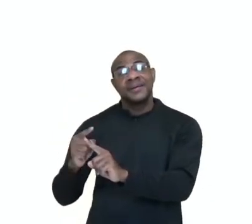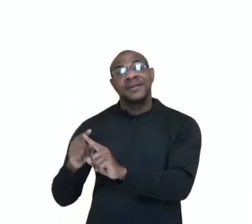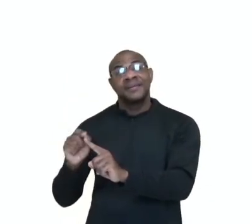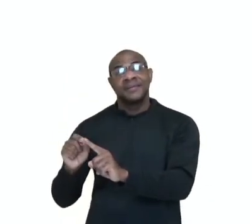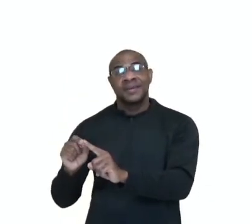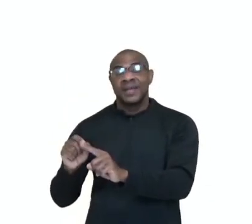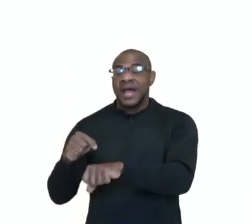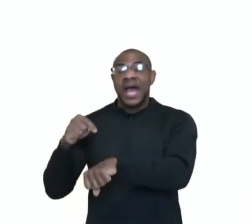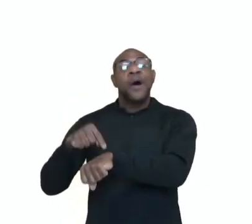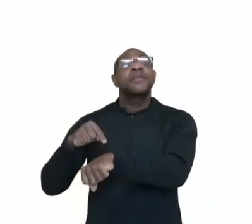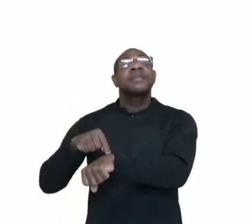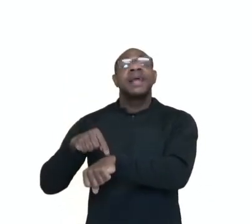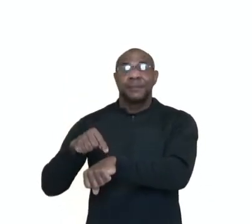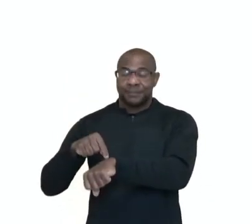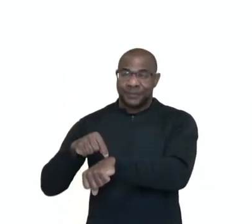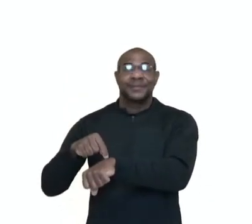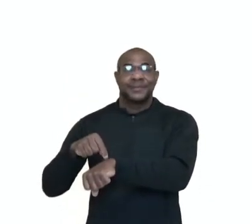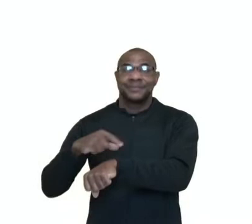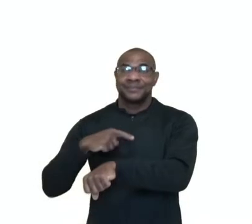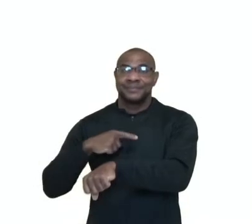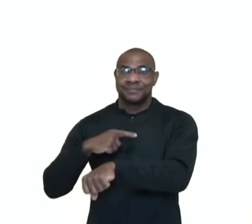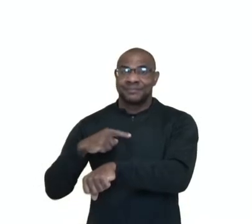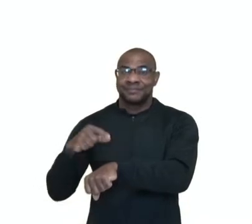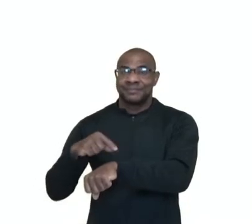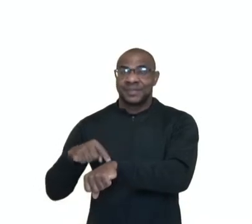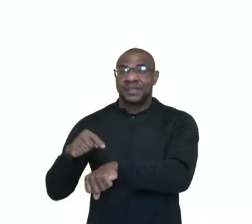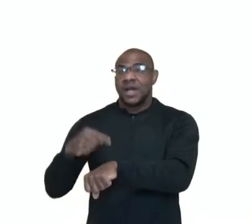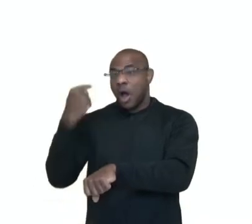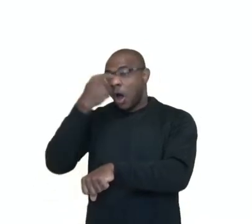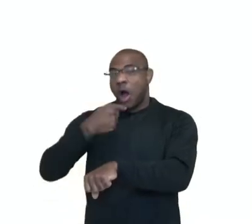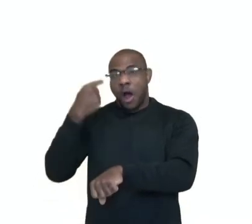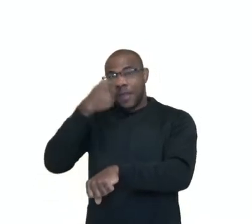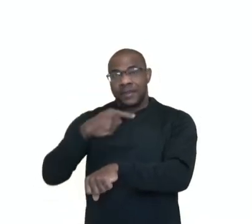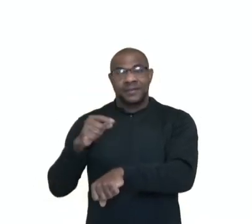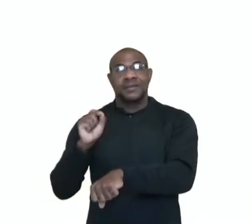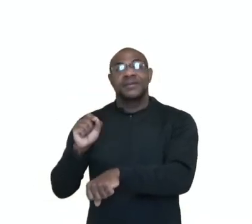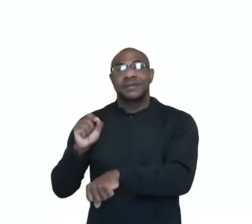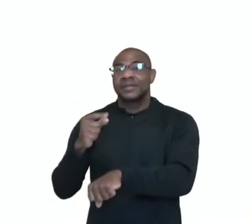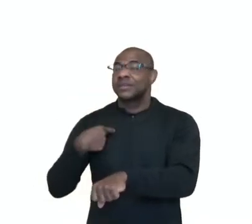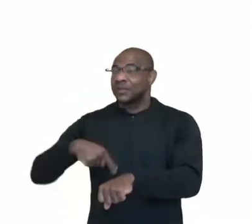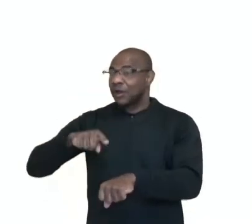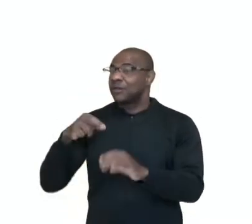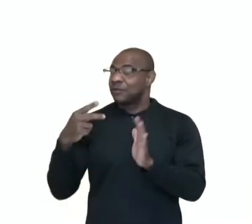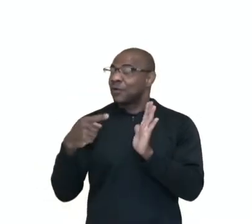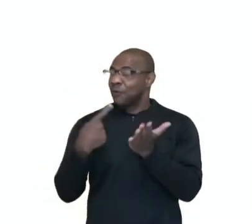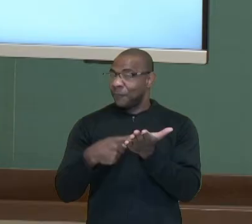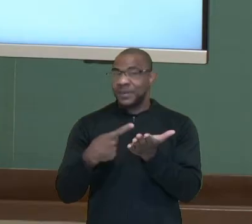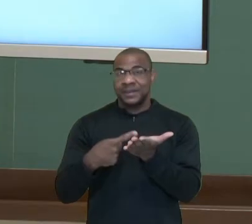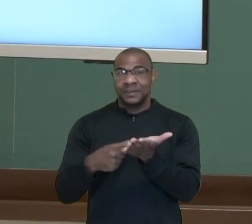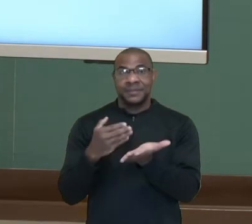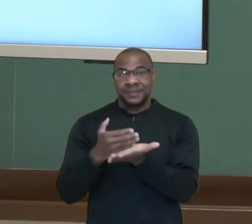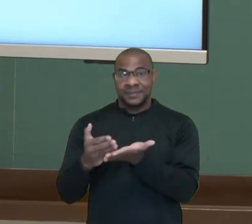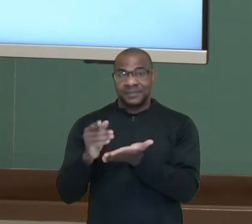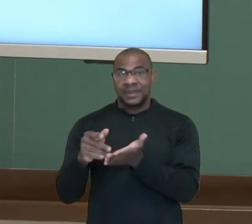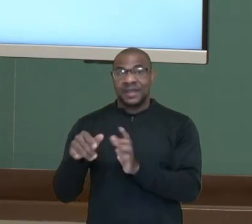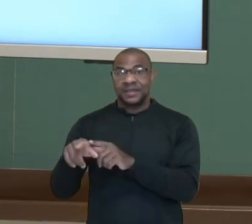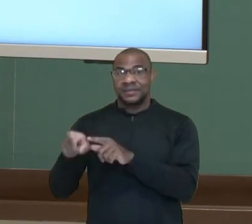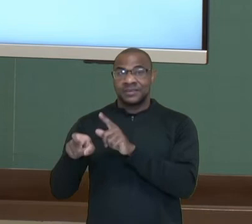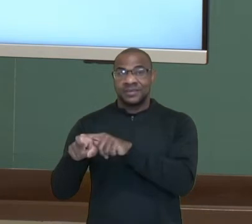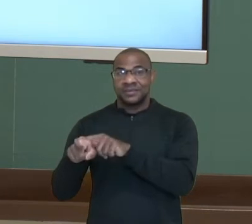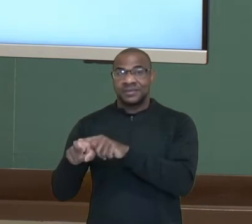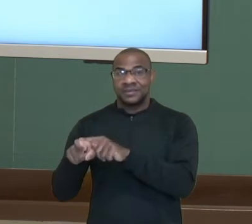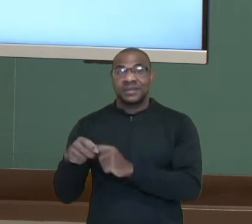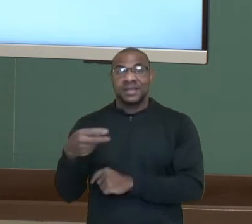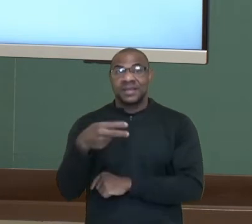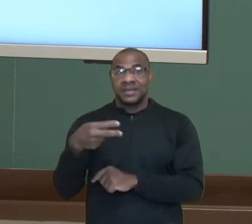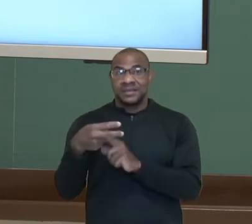o tempo que ele ficou andando, a quantidade de horas que nós combinamos no início ia ser chamado de x. Então, y